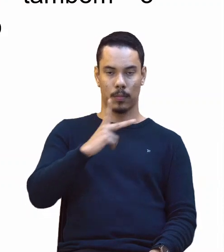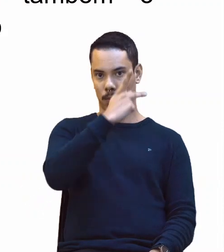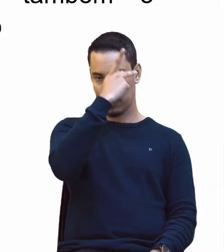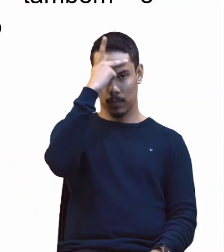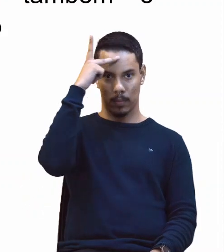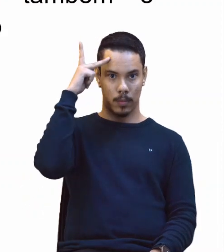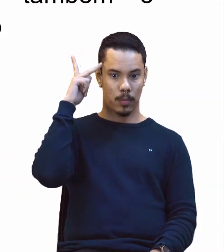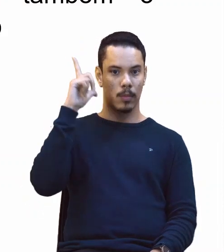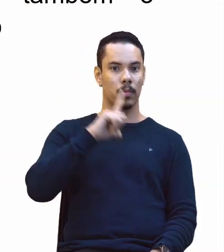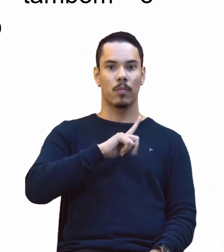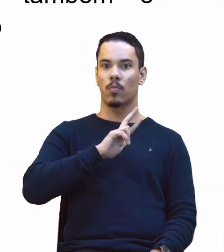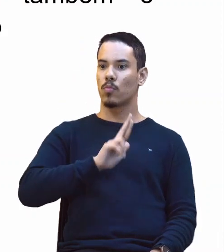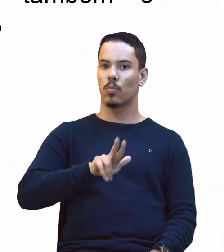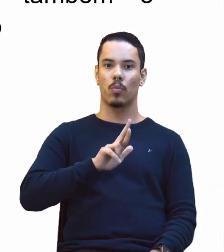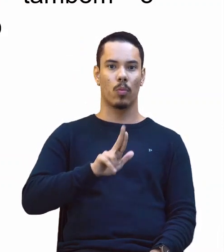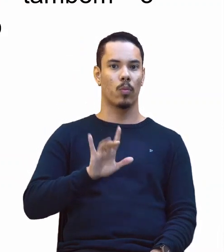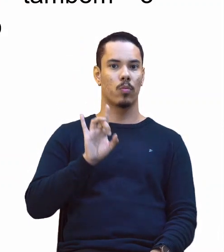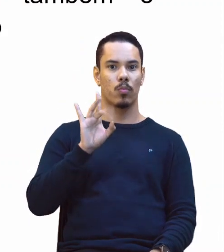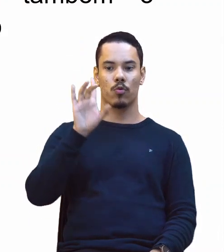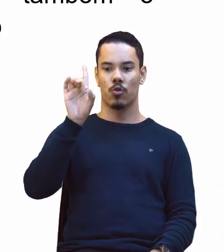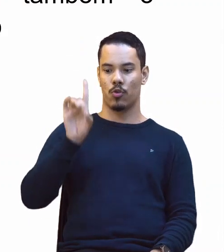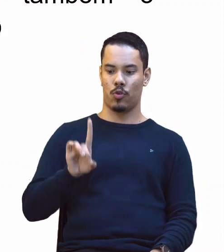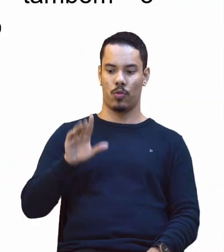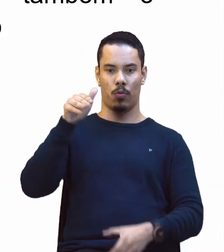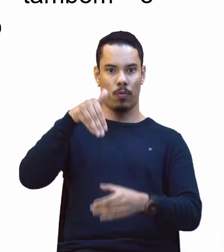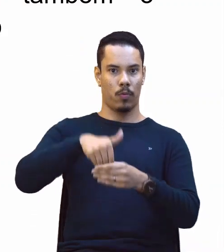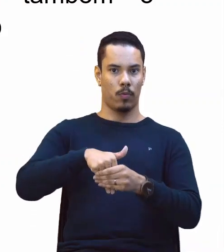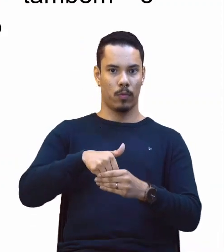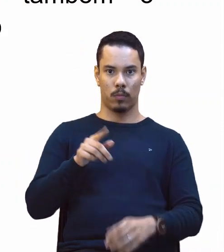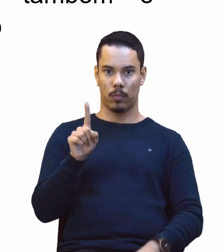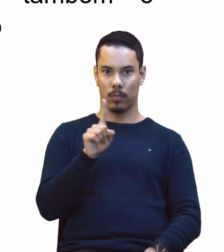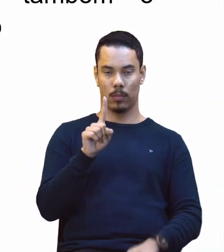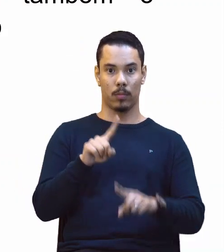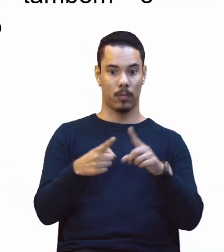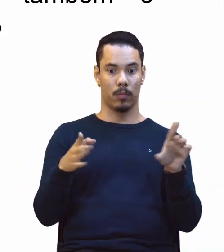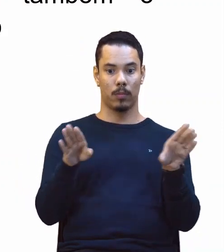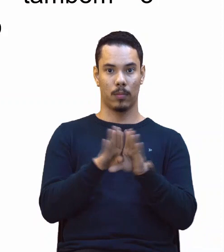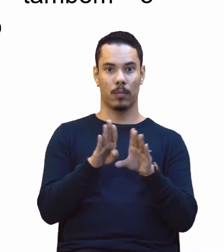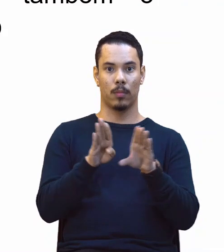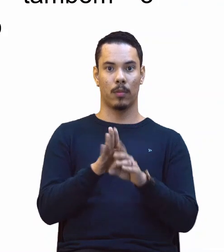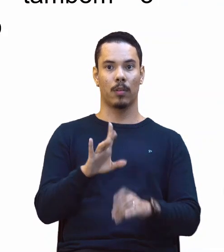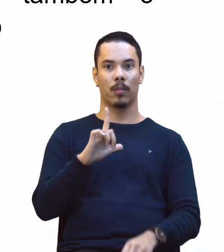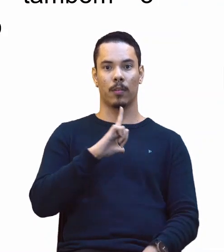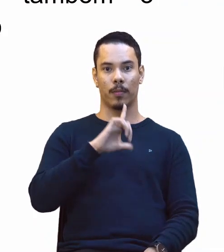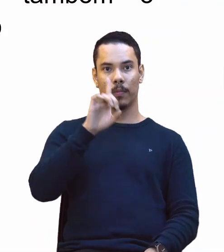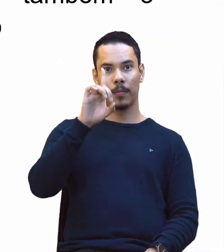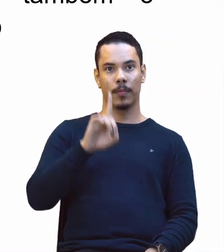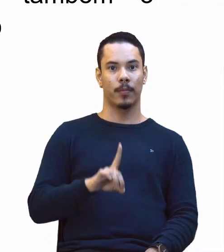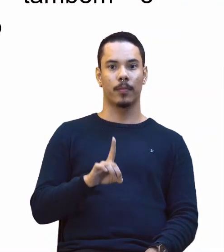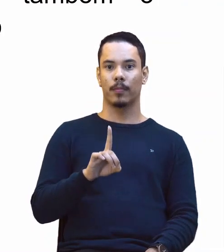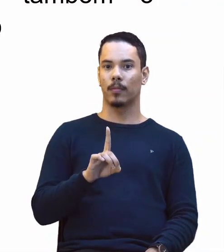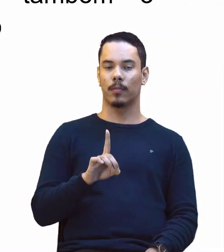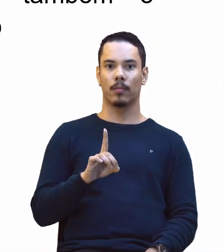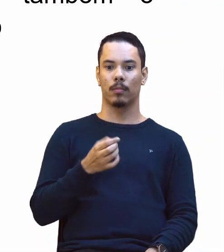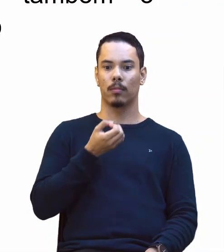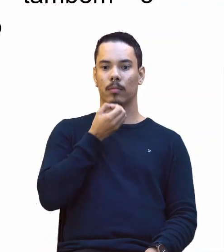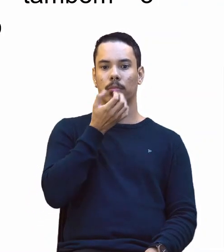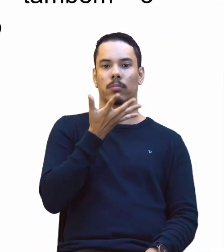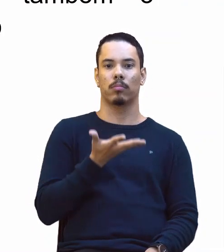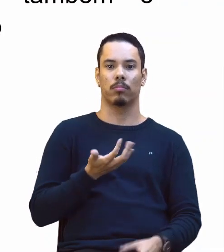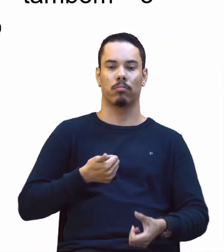não apenas direito ao voto, mas eles tinham também direito à palavra.